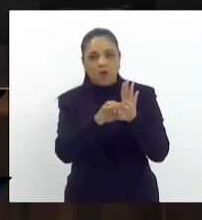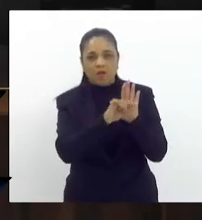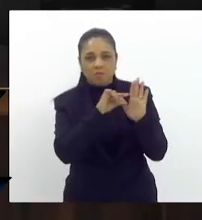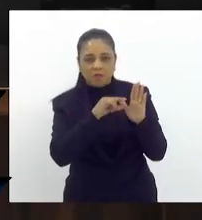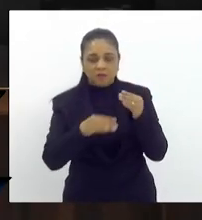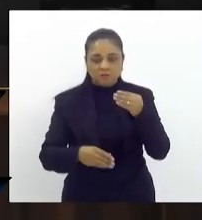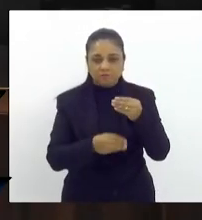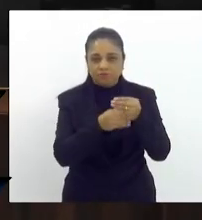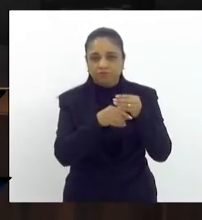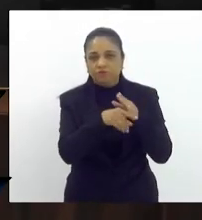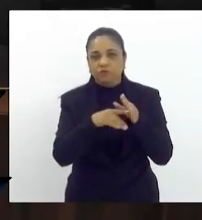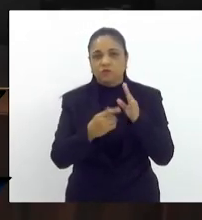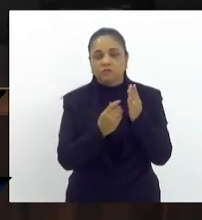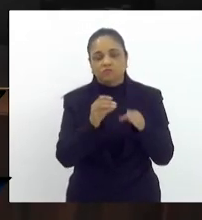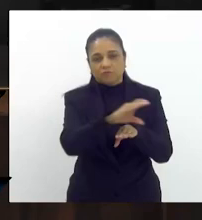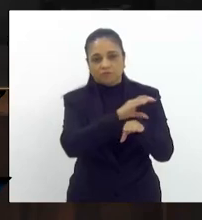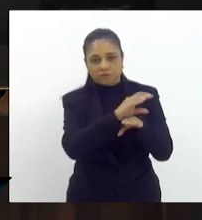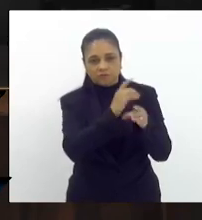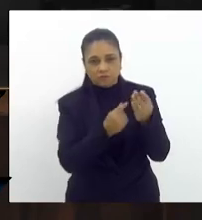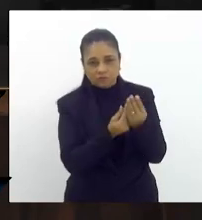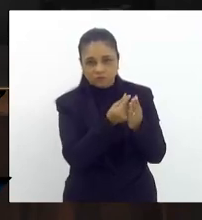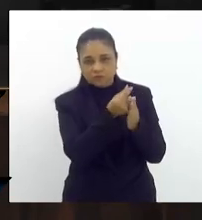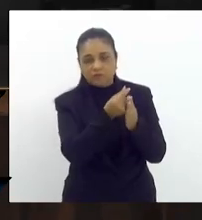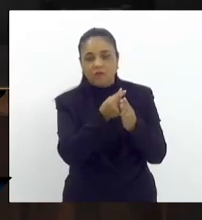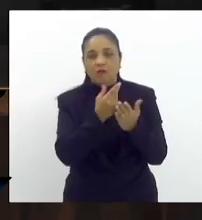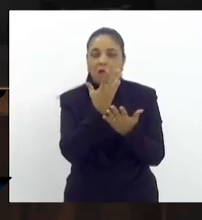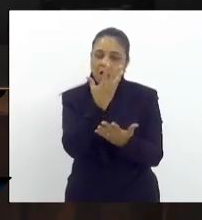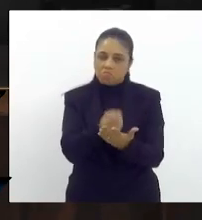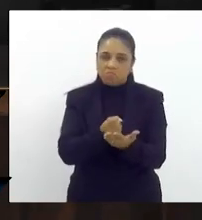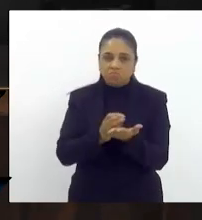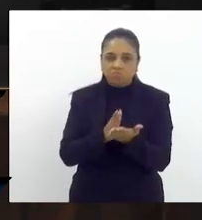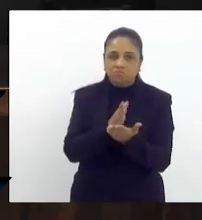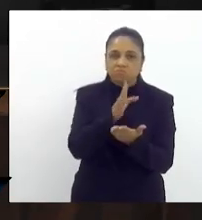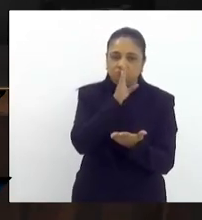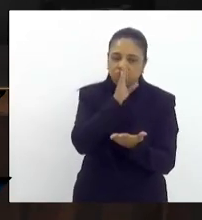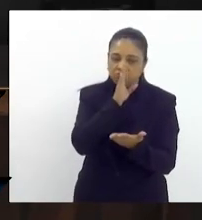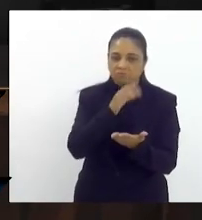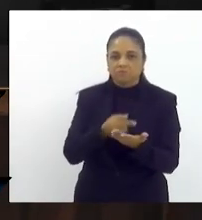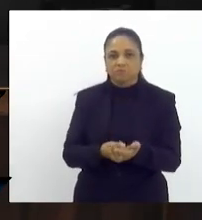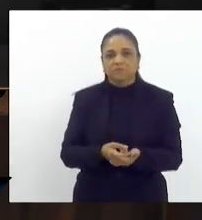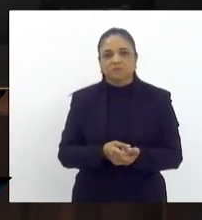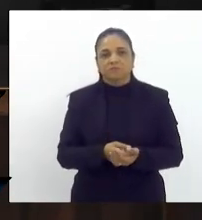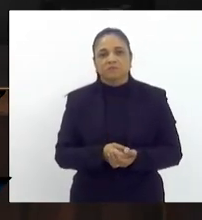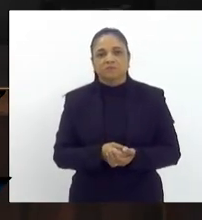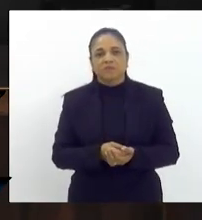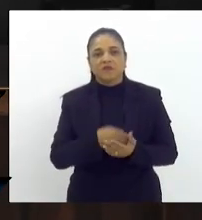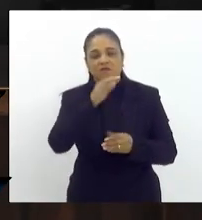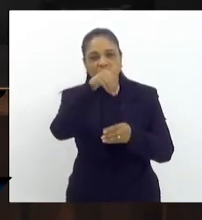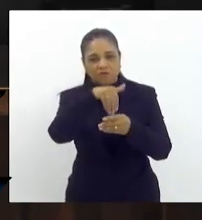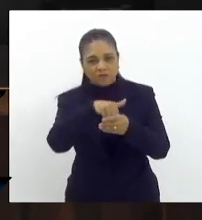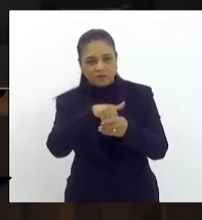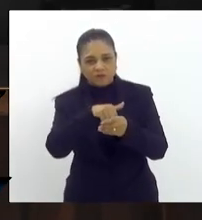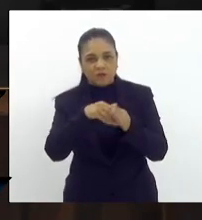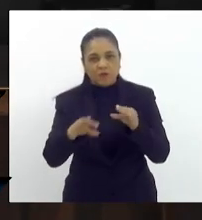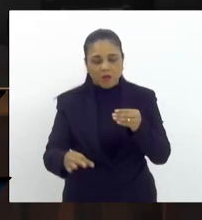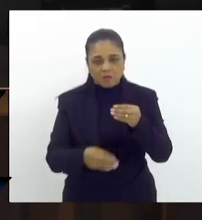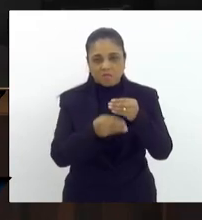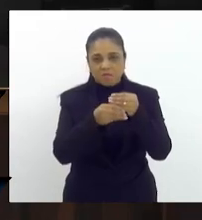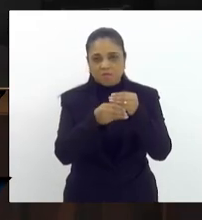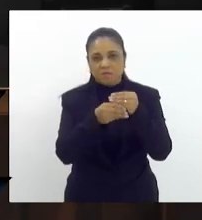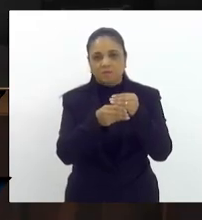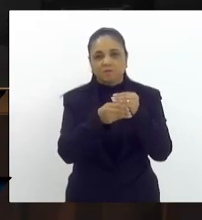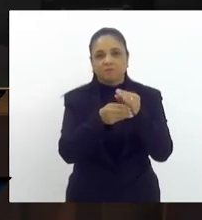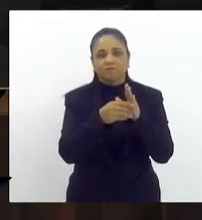comissão de orçamento senhores que a própria Manias Como estão aprovado em votações emendas de plenário